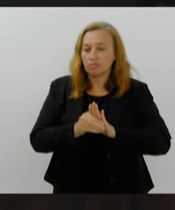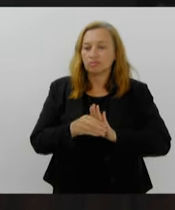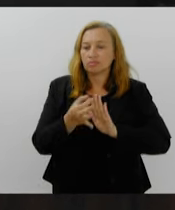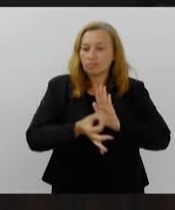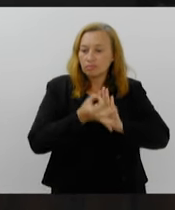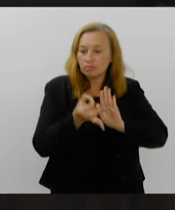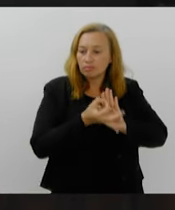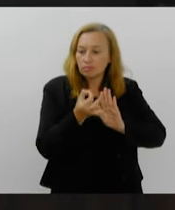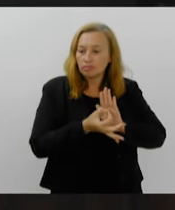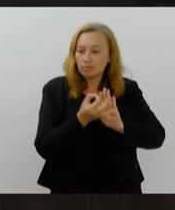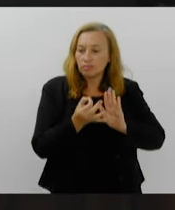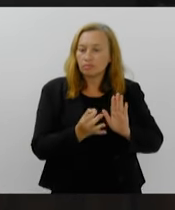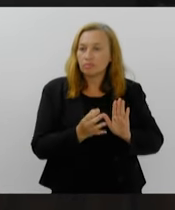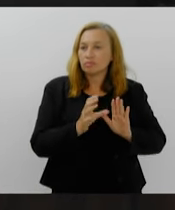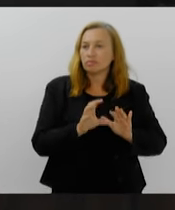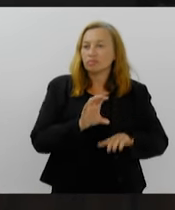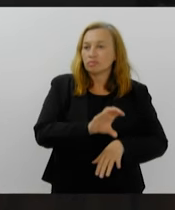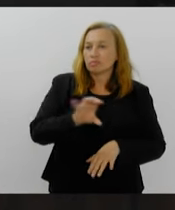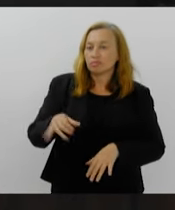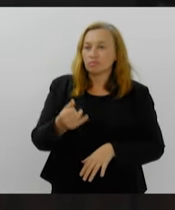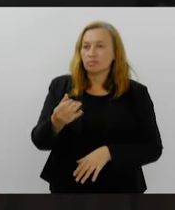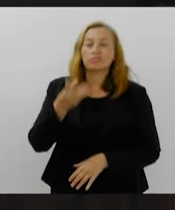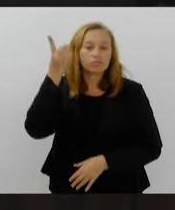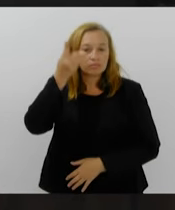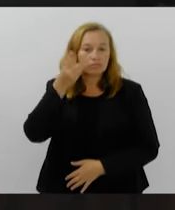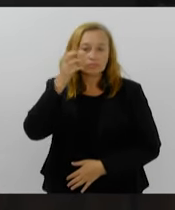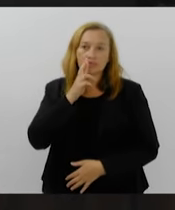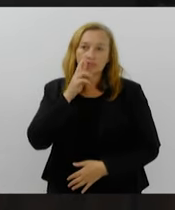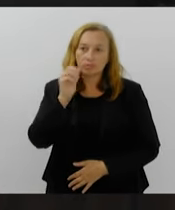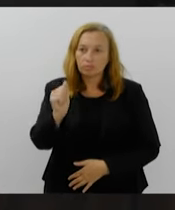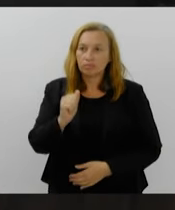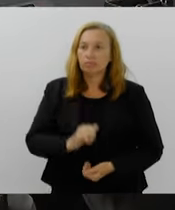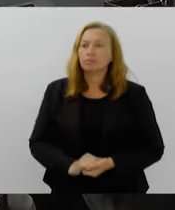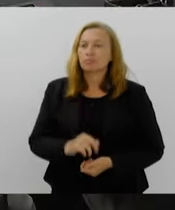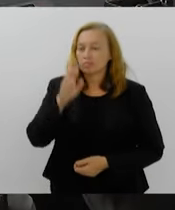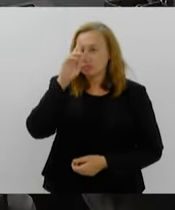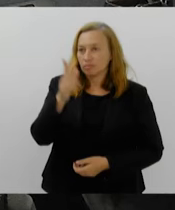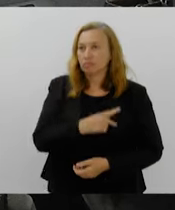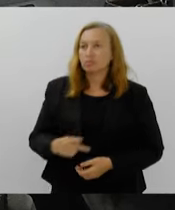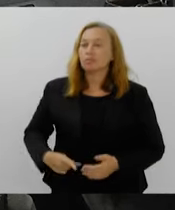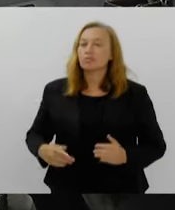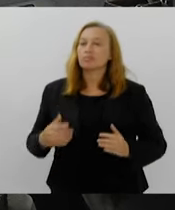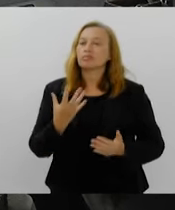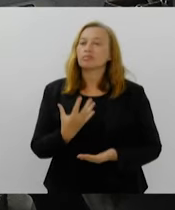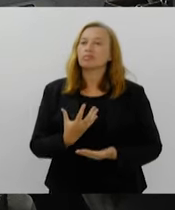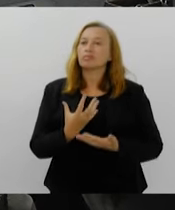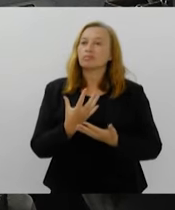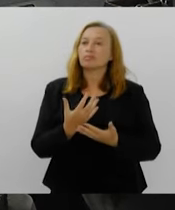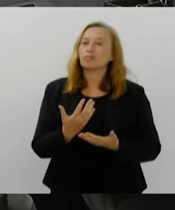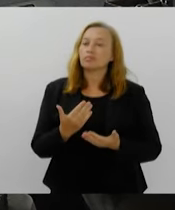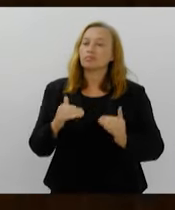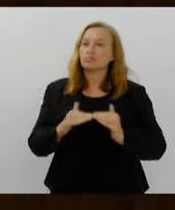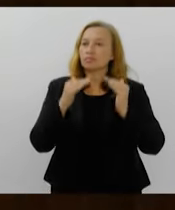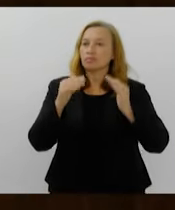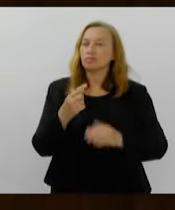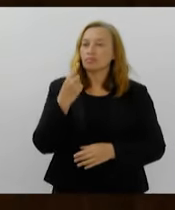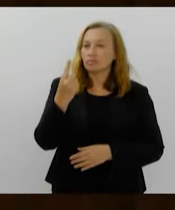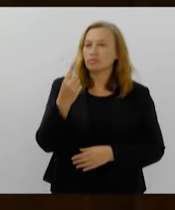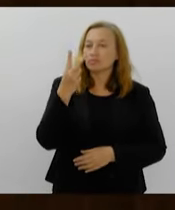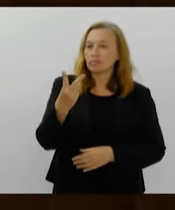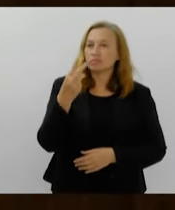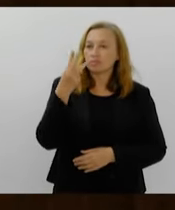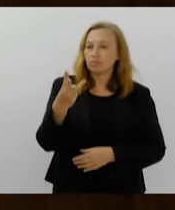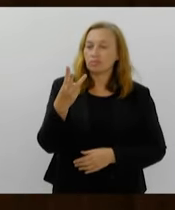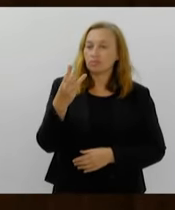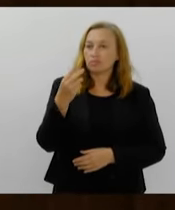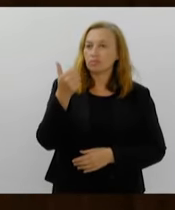parecer pela ccj Deputado Rodrigo amor Presidente favorável à emendas 1 2 3 4 e